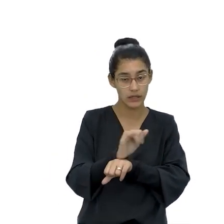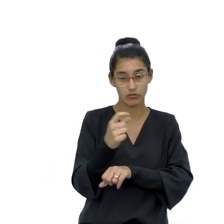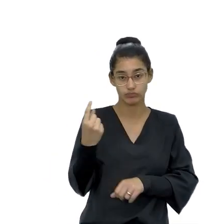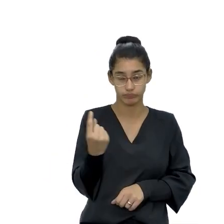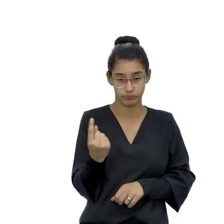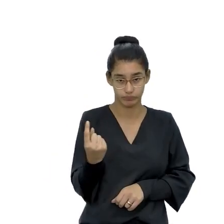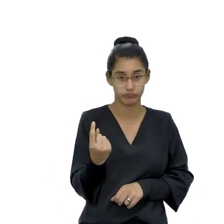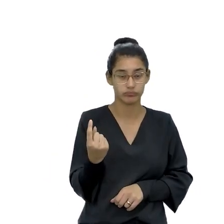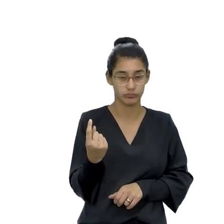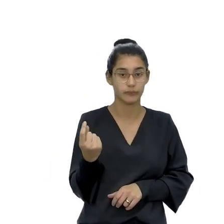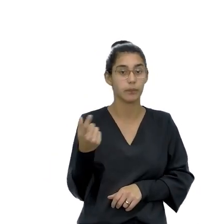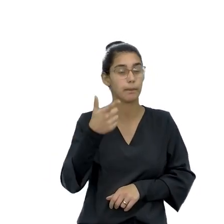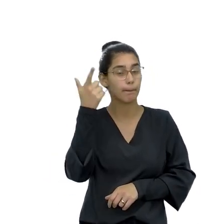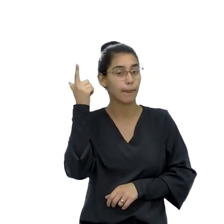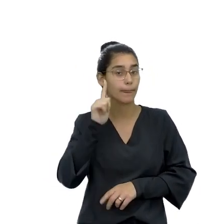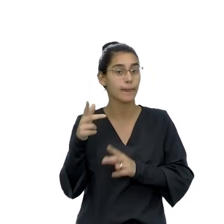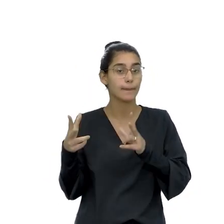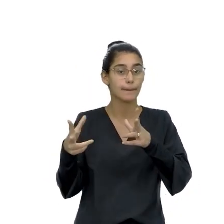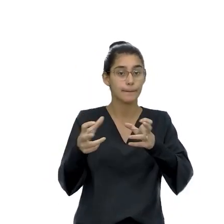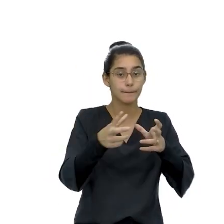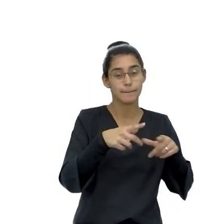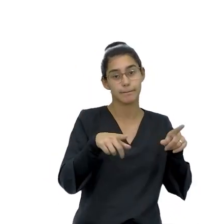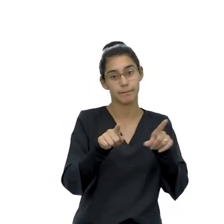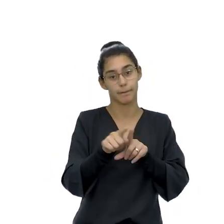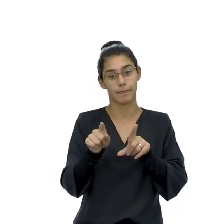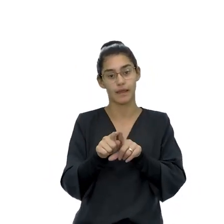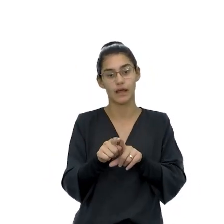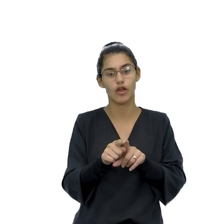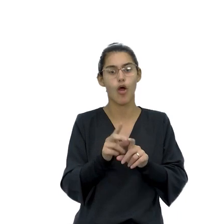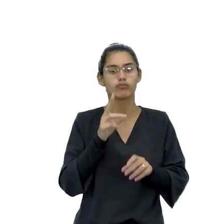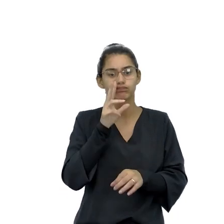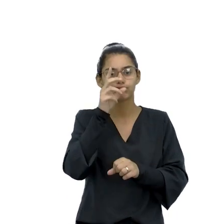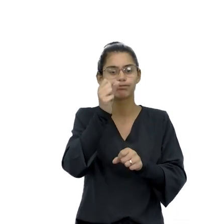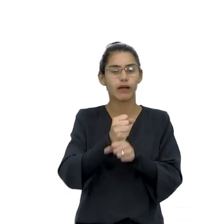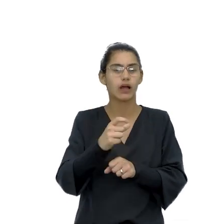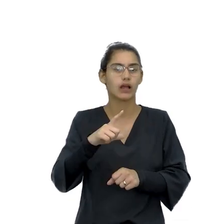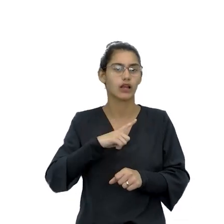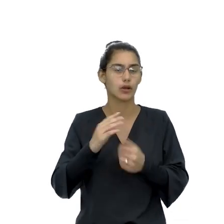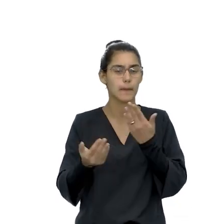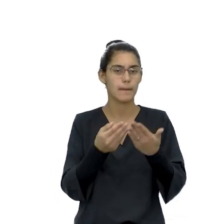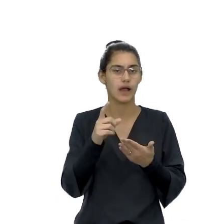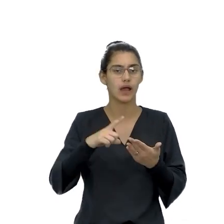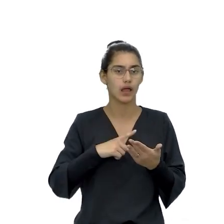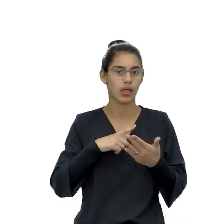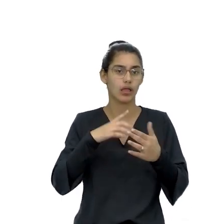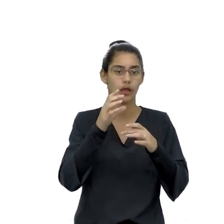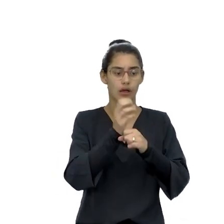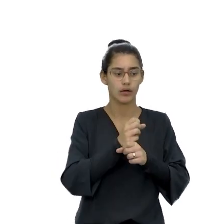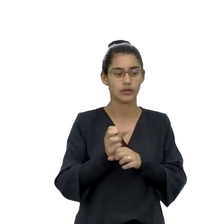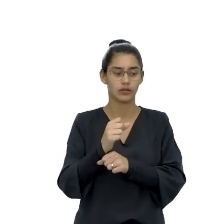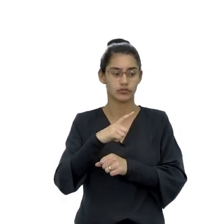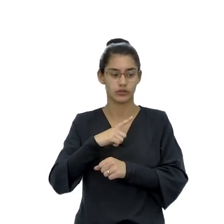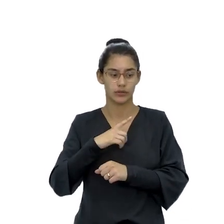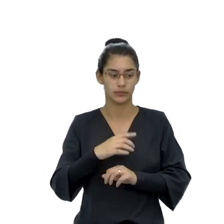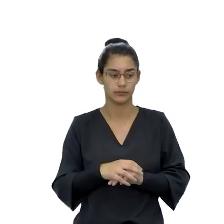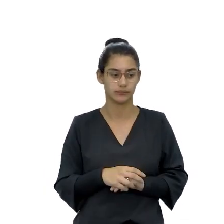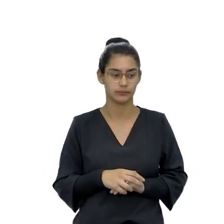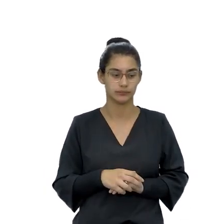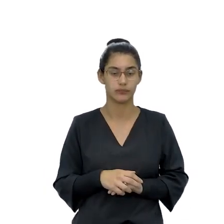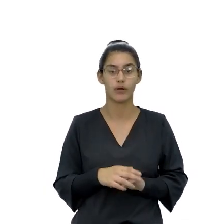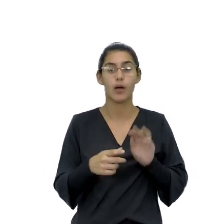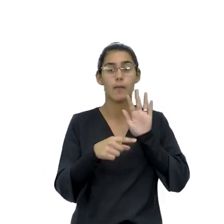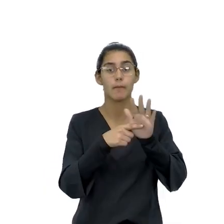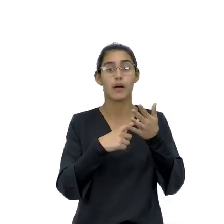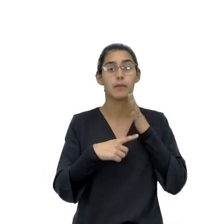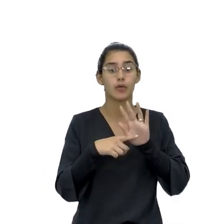individual, ele consiga perceber o potencial ali que tem essa forma de resolução.